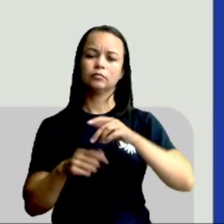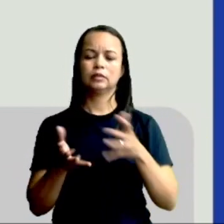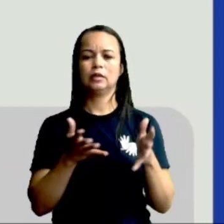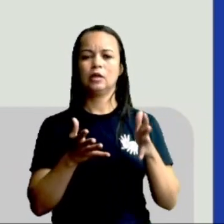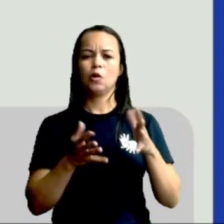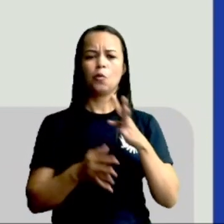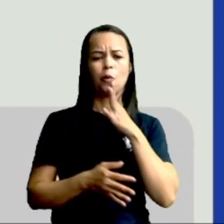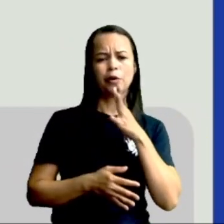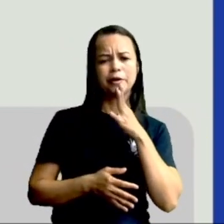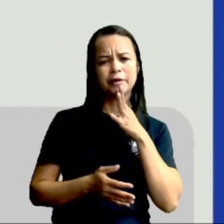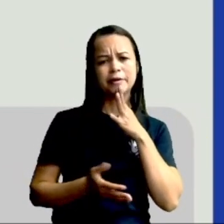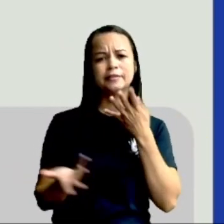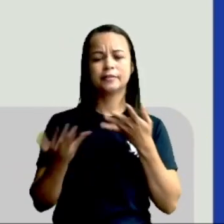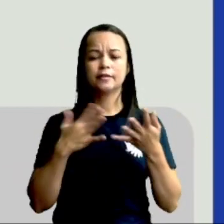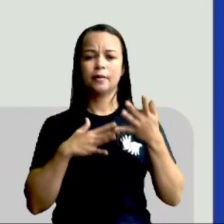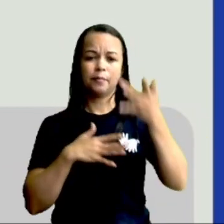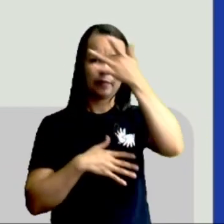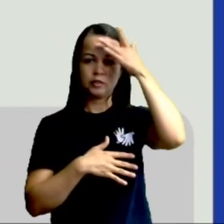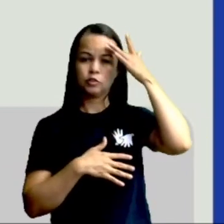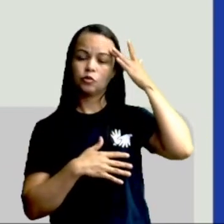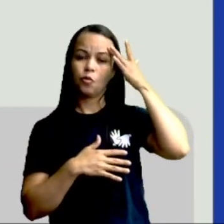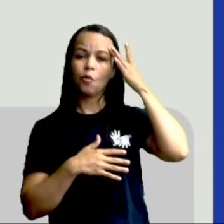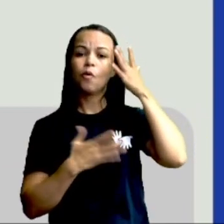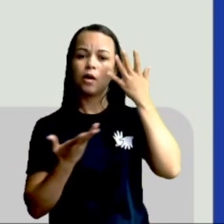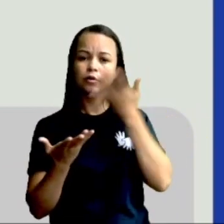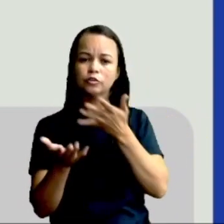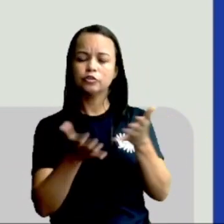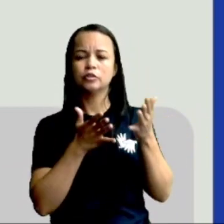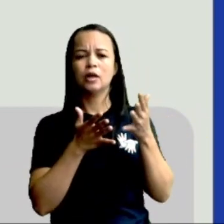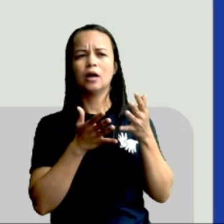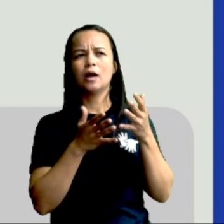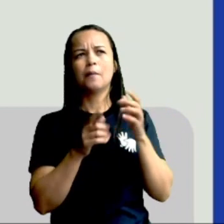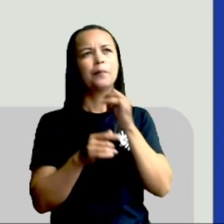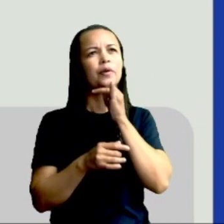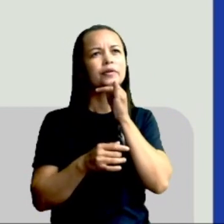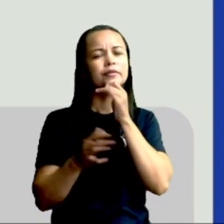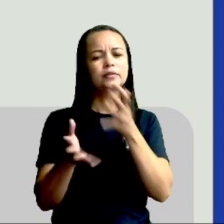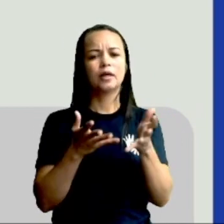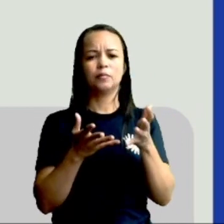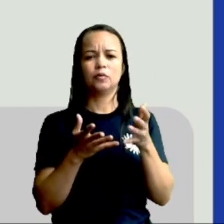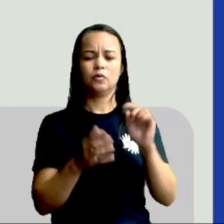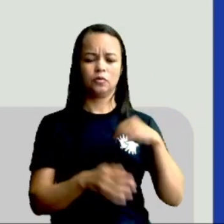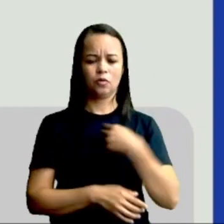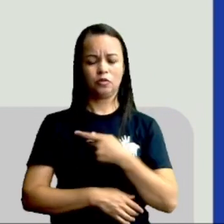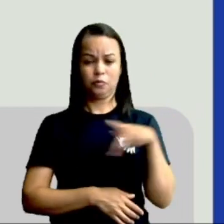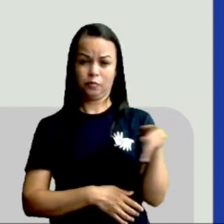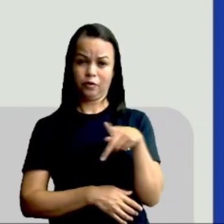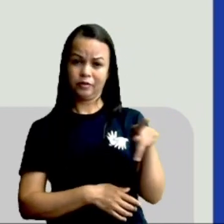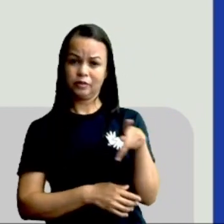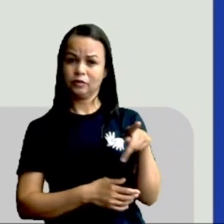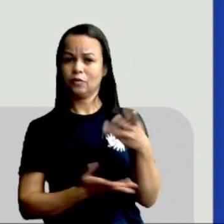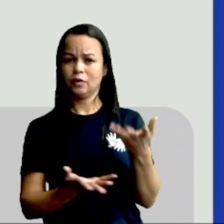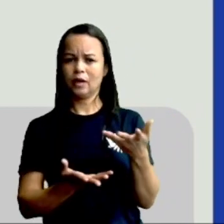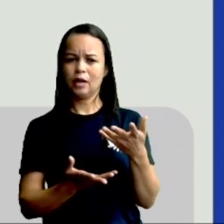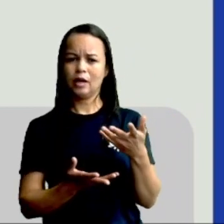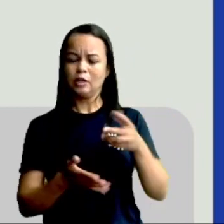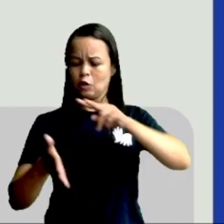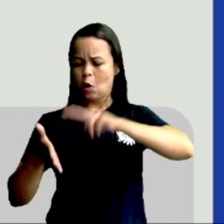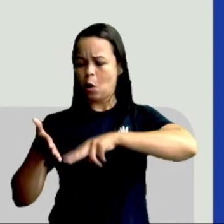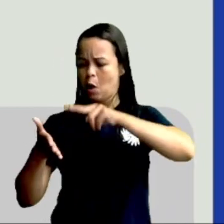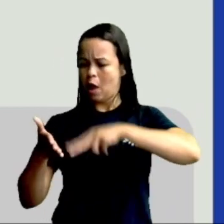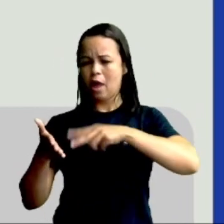Trazer, conhecer artistas, né? Porque muitas vezes a gente, por exemplo, a gente que é professora mesmo, às vezes a gente só